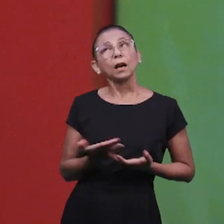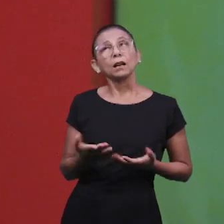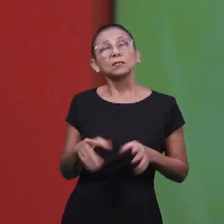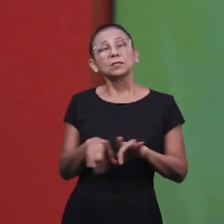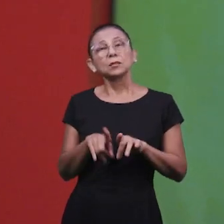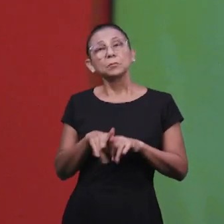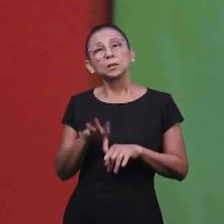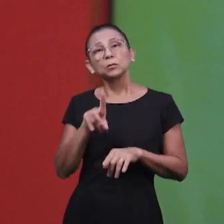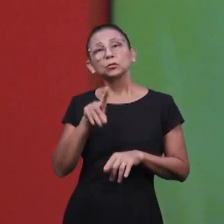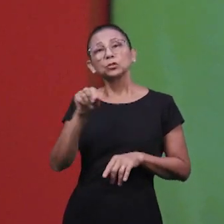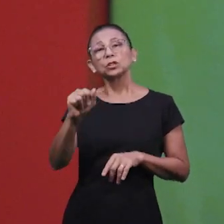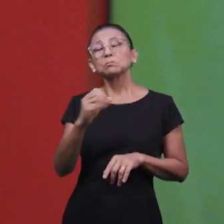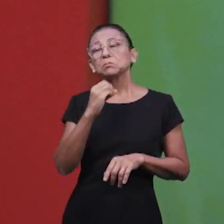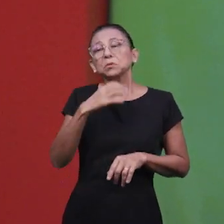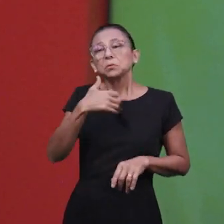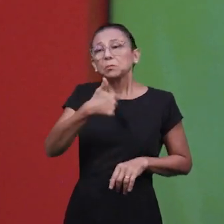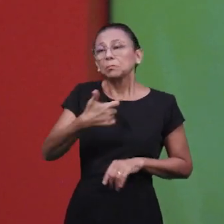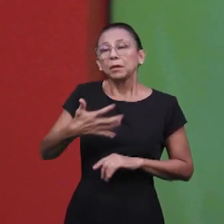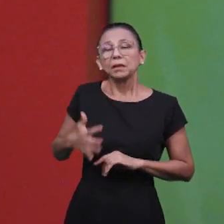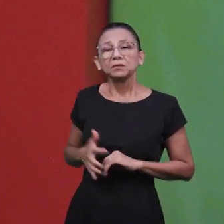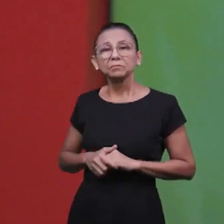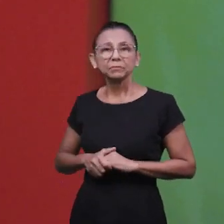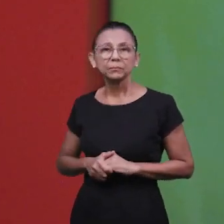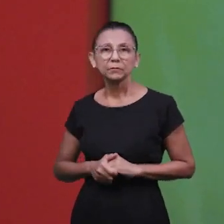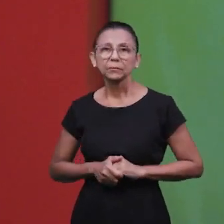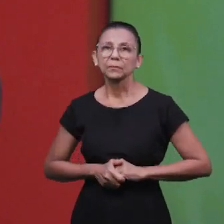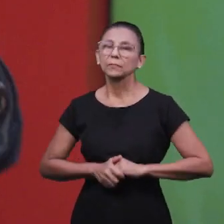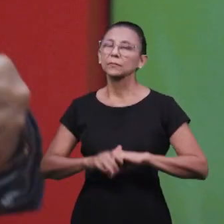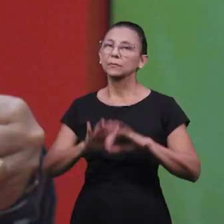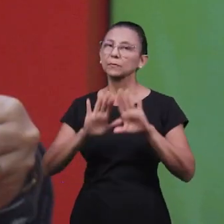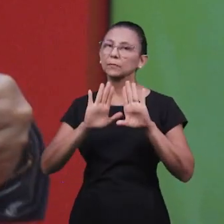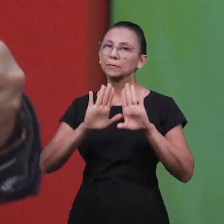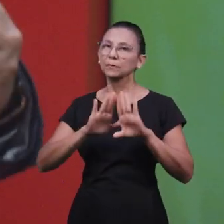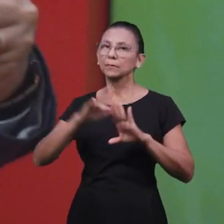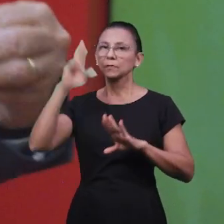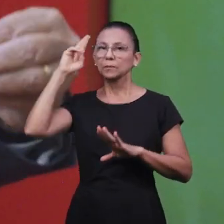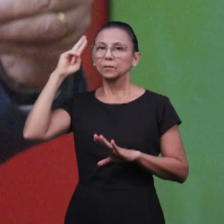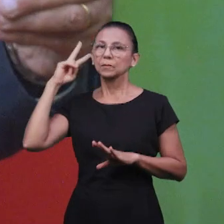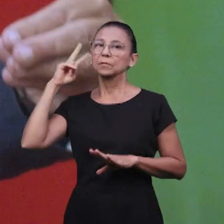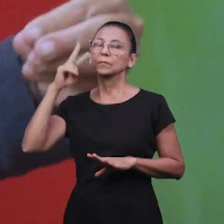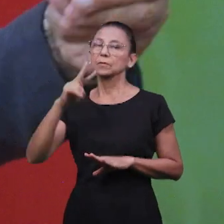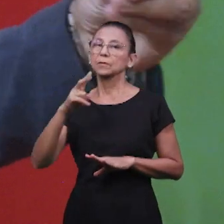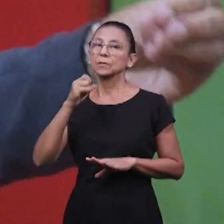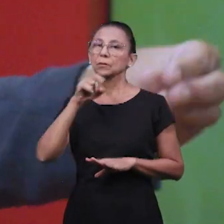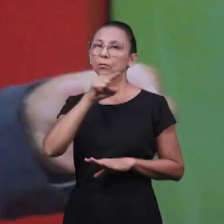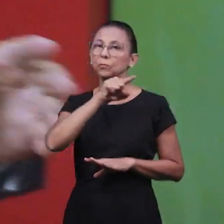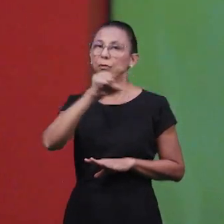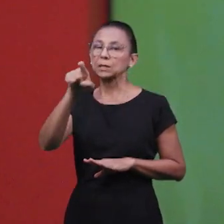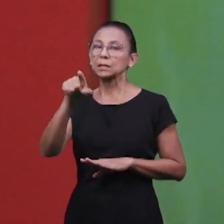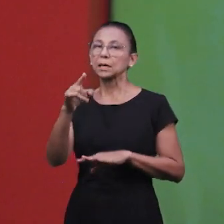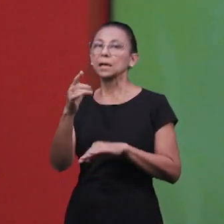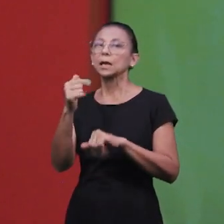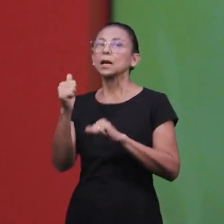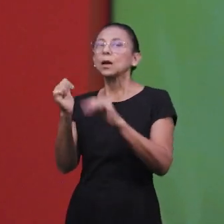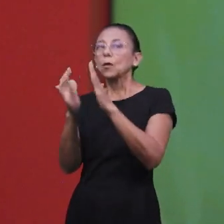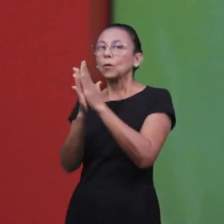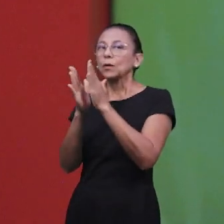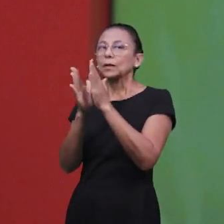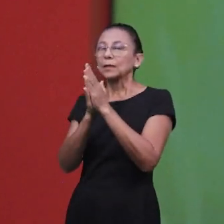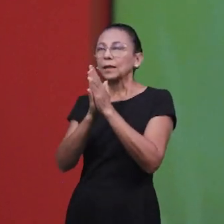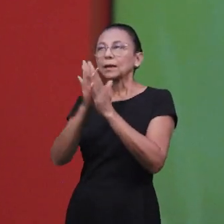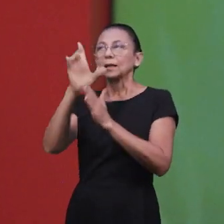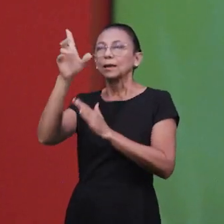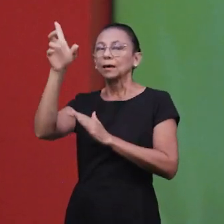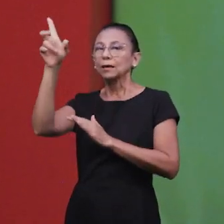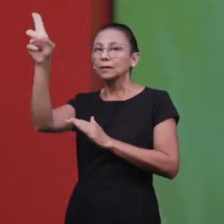Porque Deus olha o coração do homem. Quando me buscardes de todo o vosso coração. É uma frase